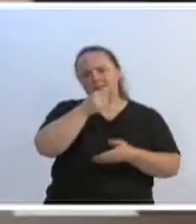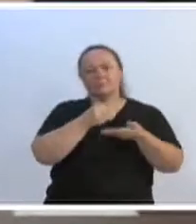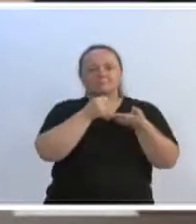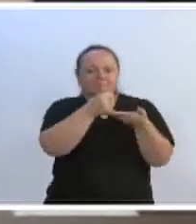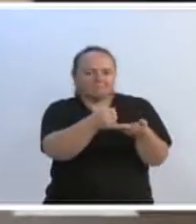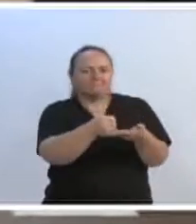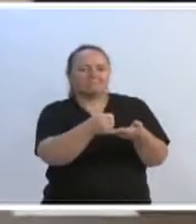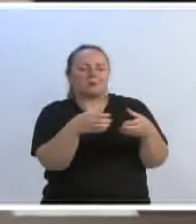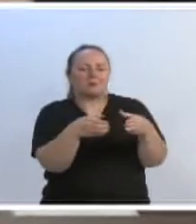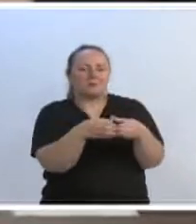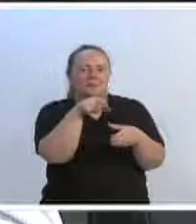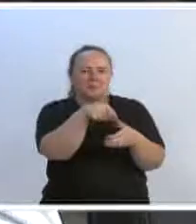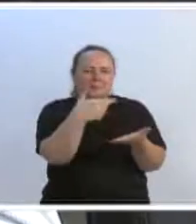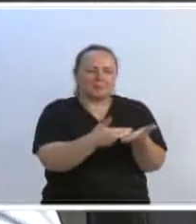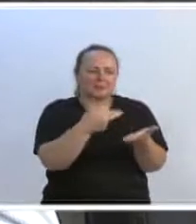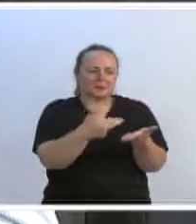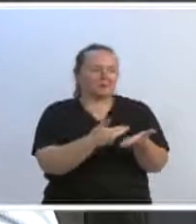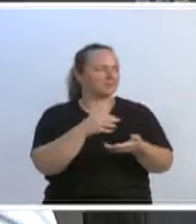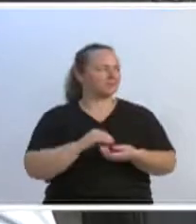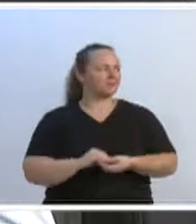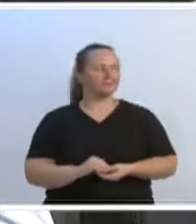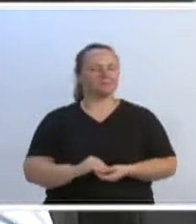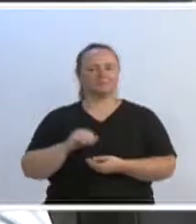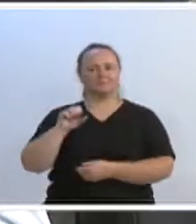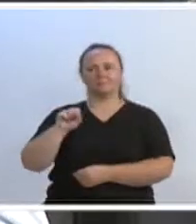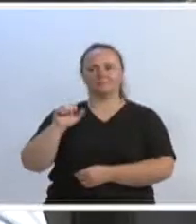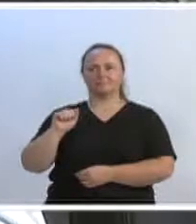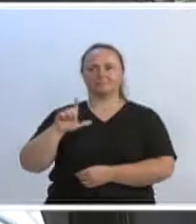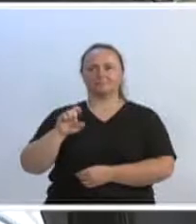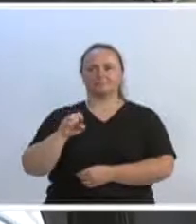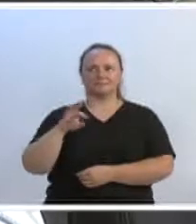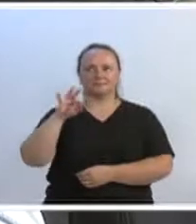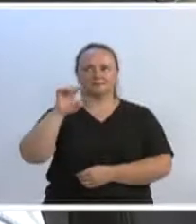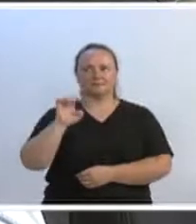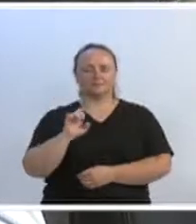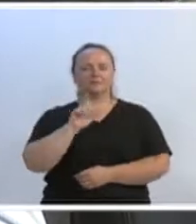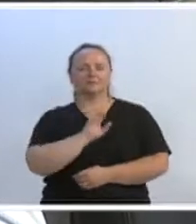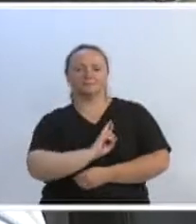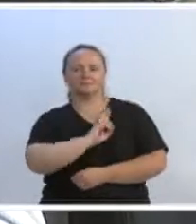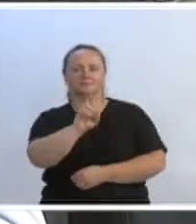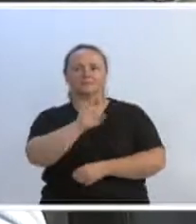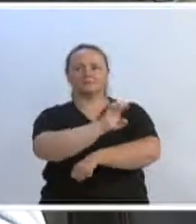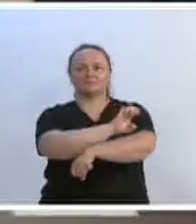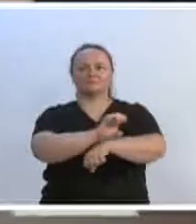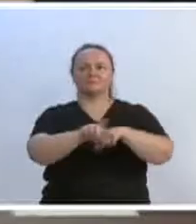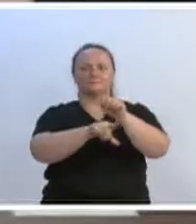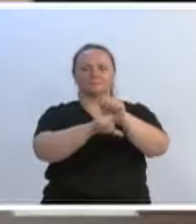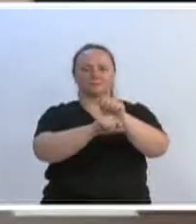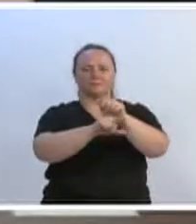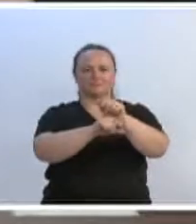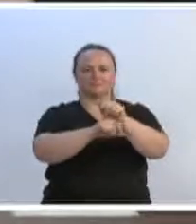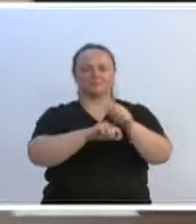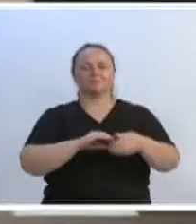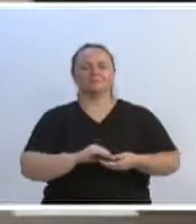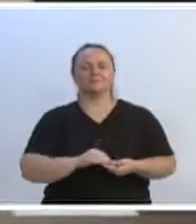Cumprimento as autoridades que se identificaram no cerimonial. Edson Dávila, presidente da Associação dos Amigos do